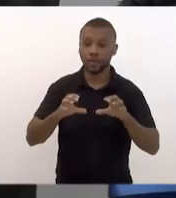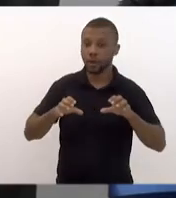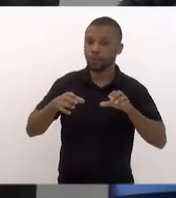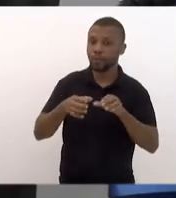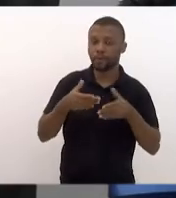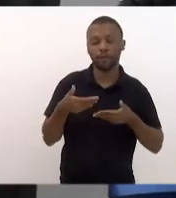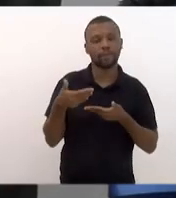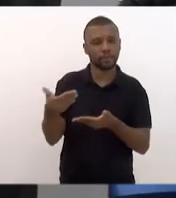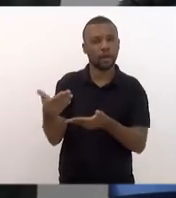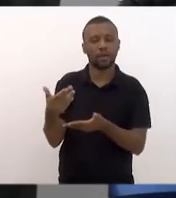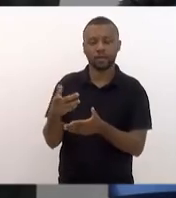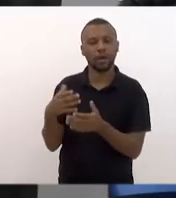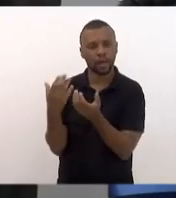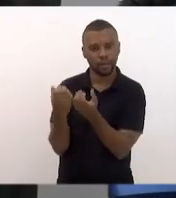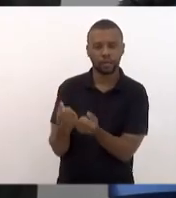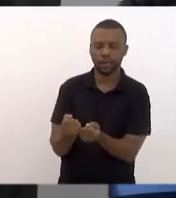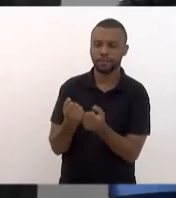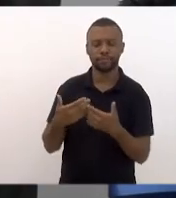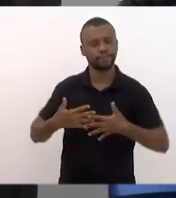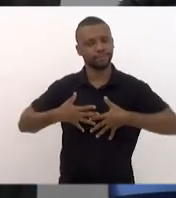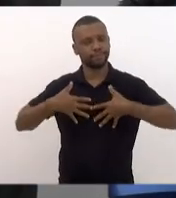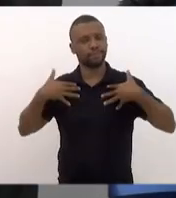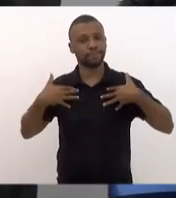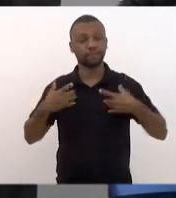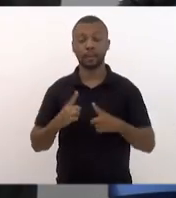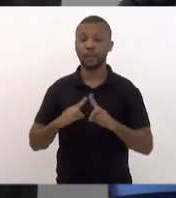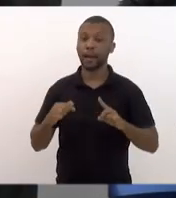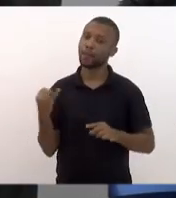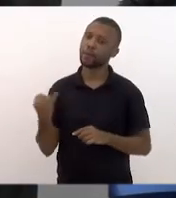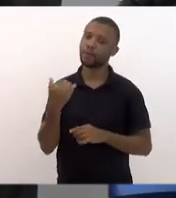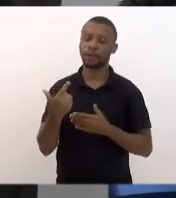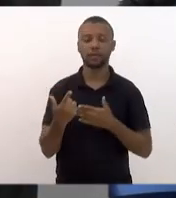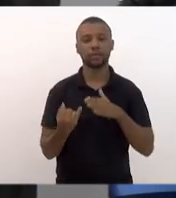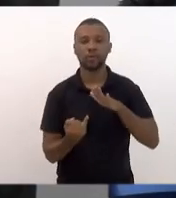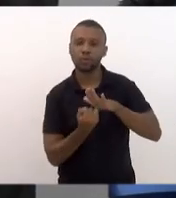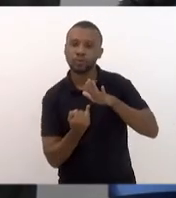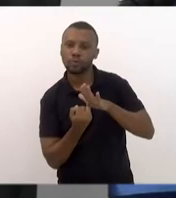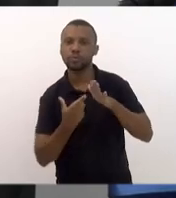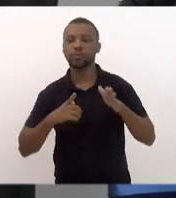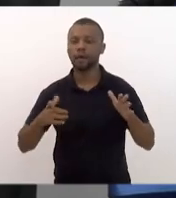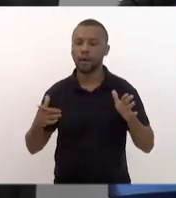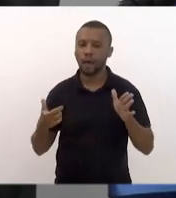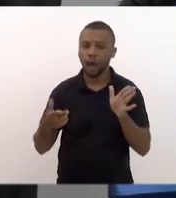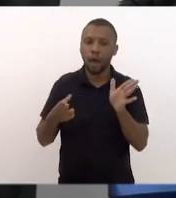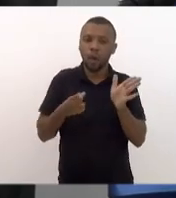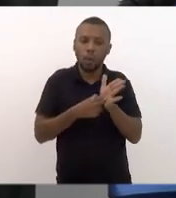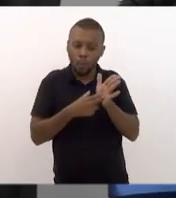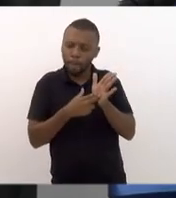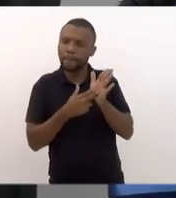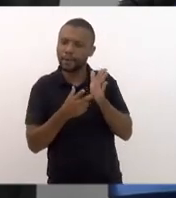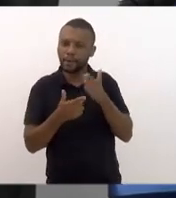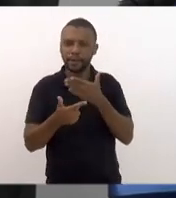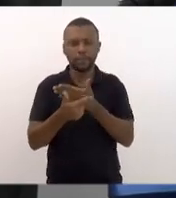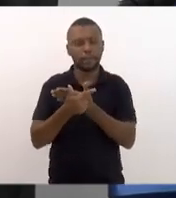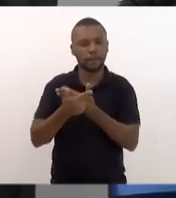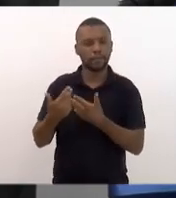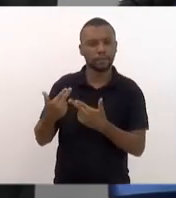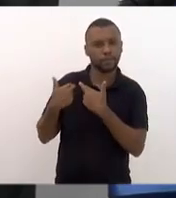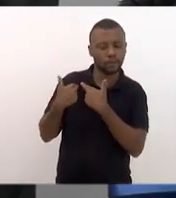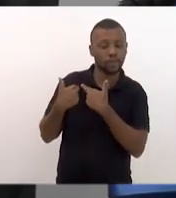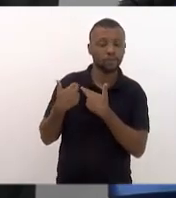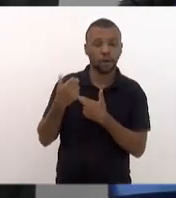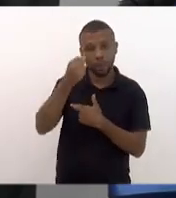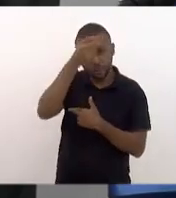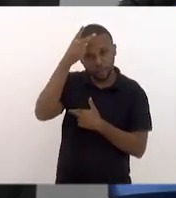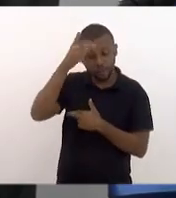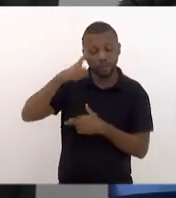com o maior prazer. Mas é muito importante que o Instituto cumpra esse papel, porque por mais que um outro município, por sua própria conta, paute algumas